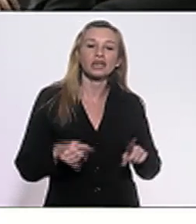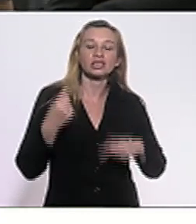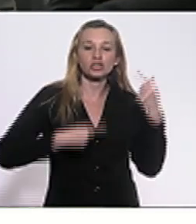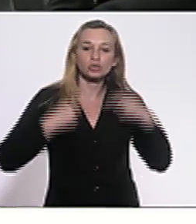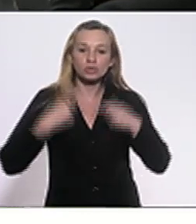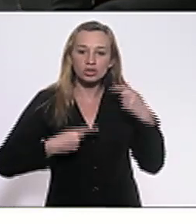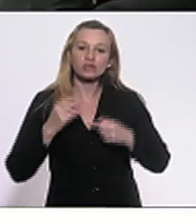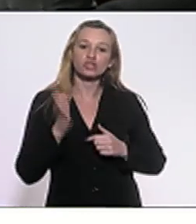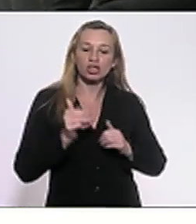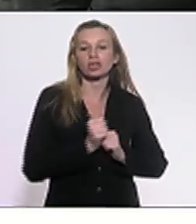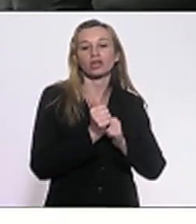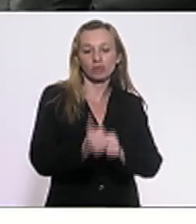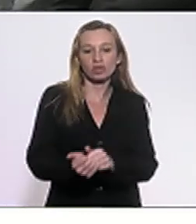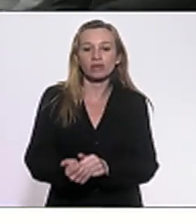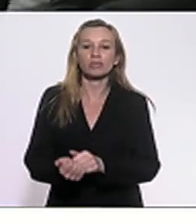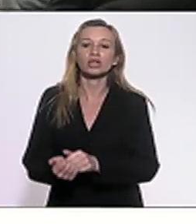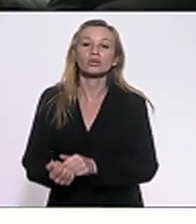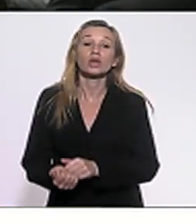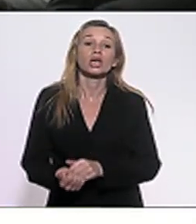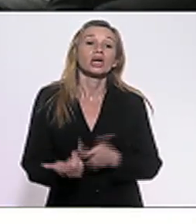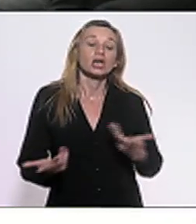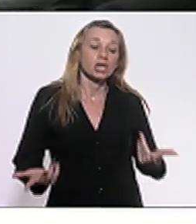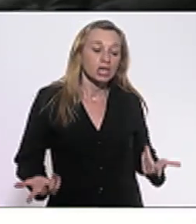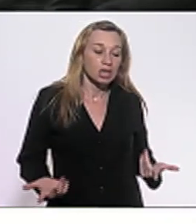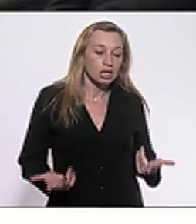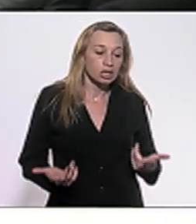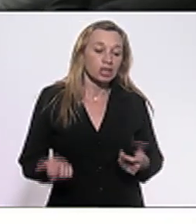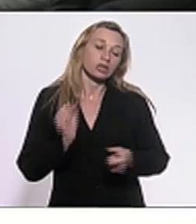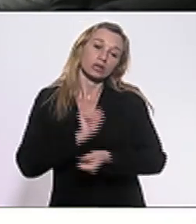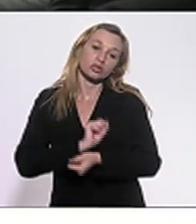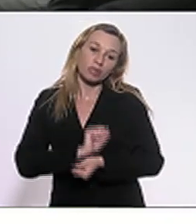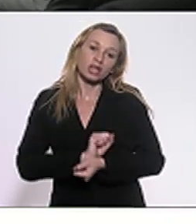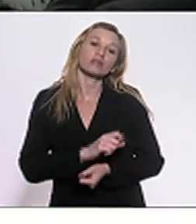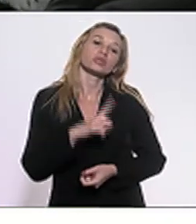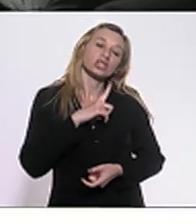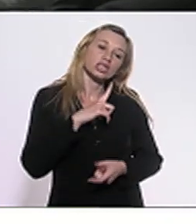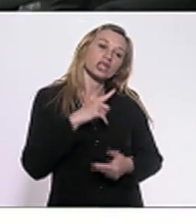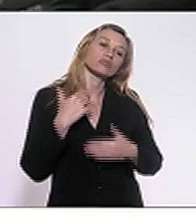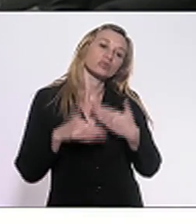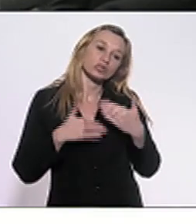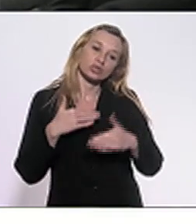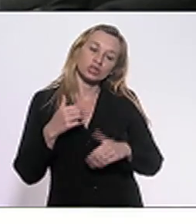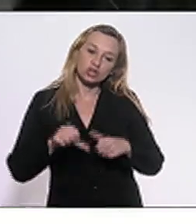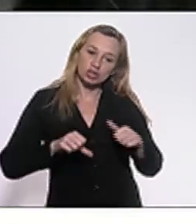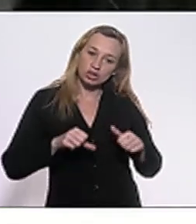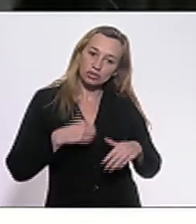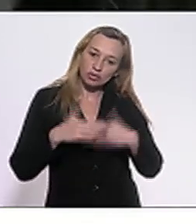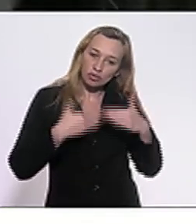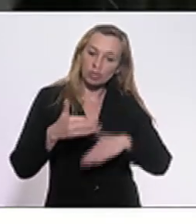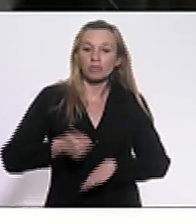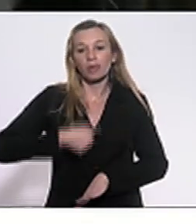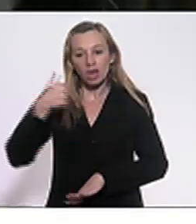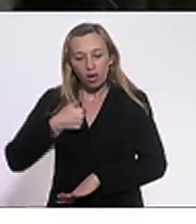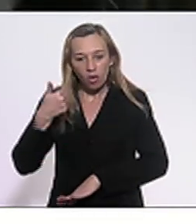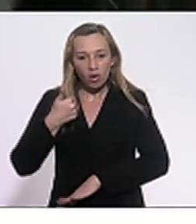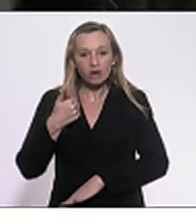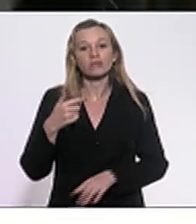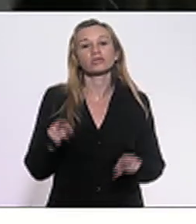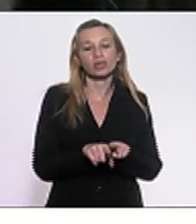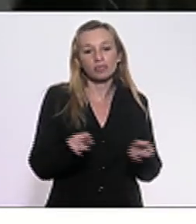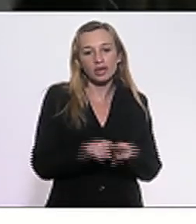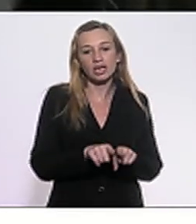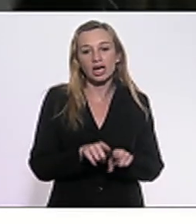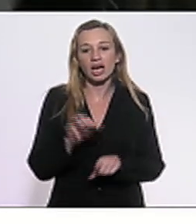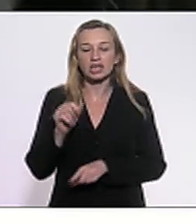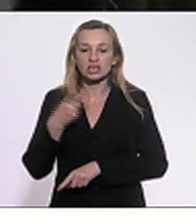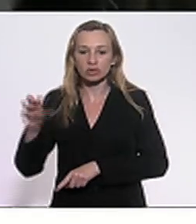em andamento, né? E esperamos que tenha um desenrolar breve. Outra coisa são as ações que vêm